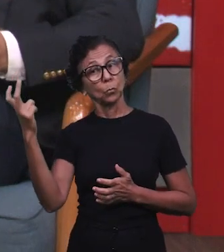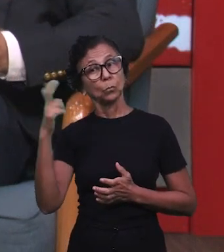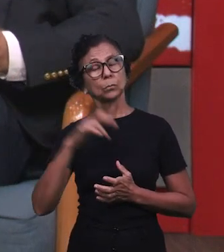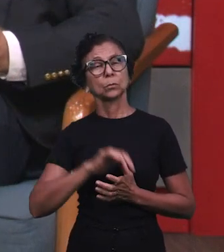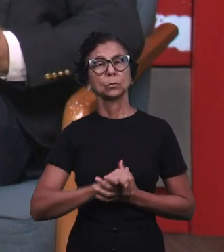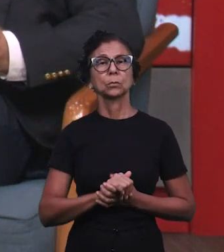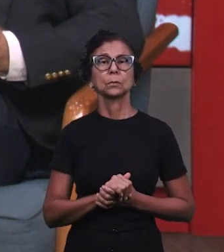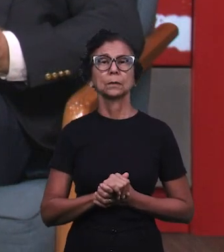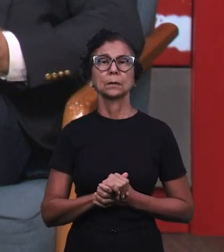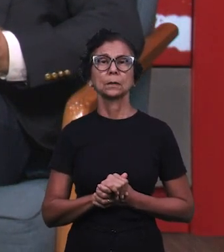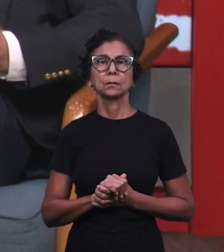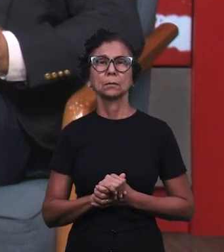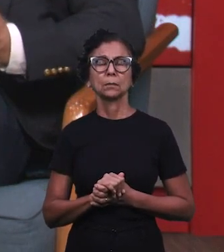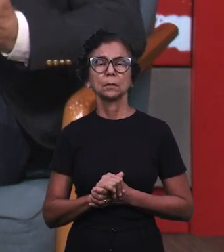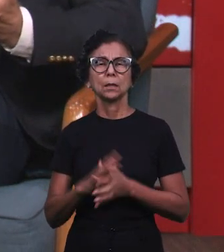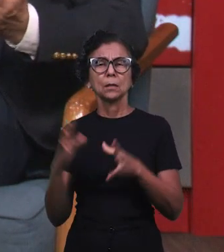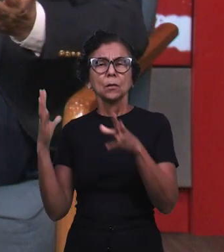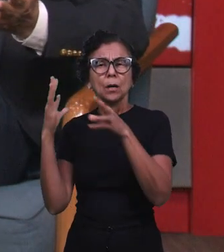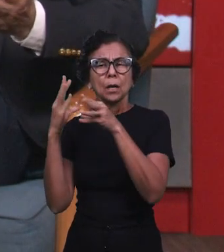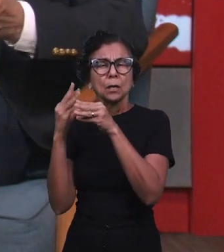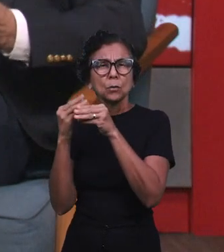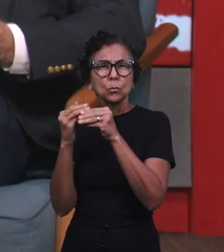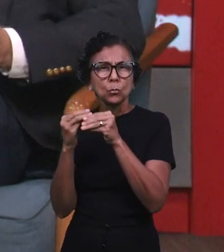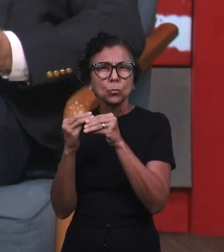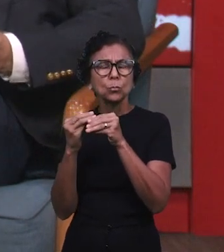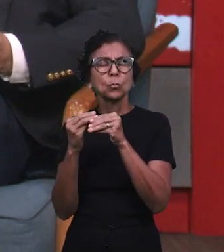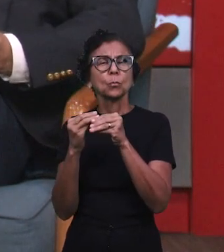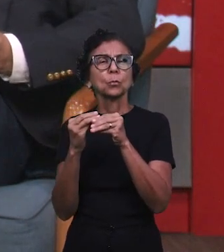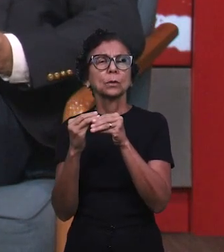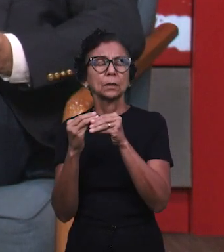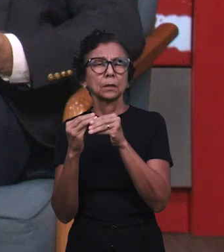uma facilidade maior de síntese. Muitos dizem